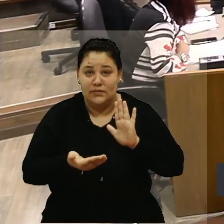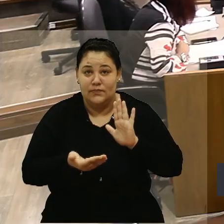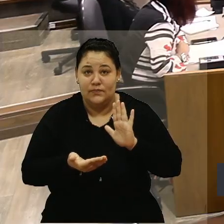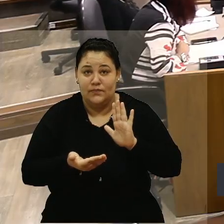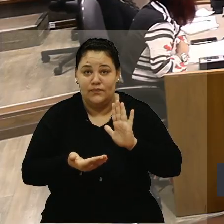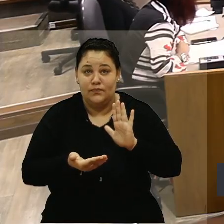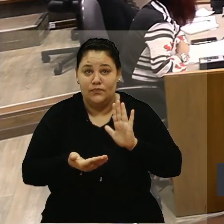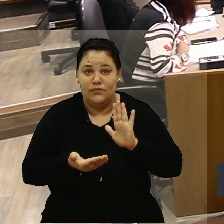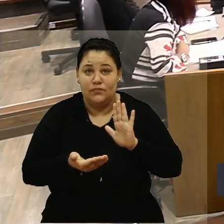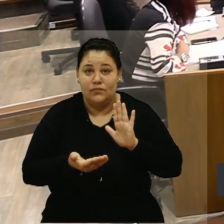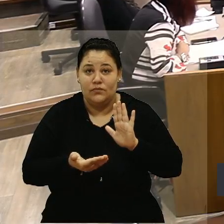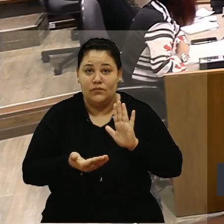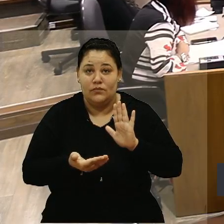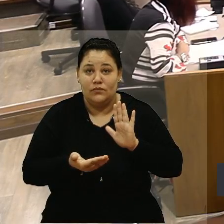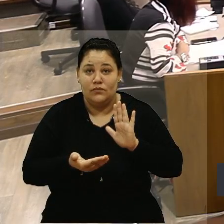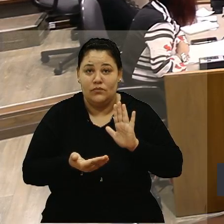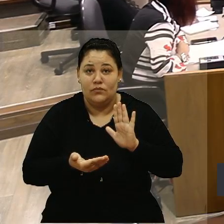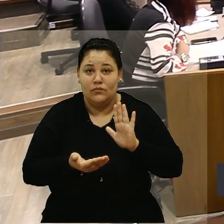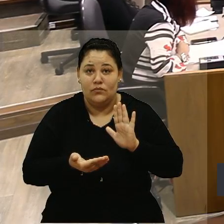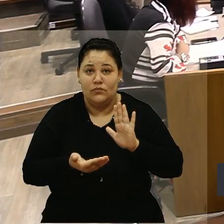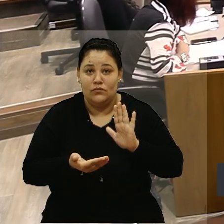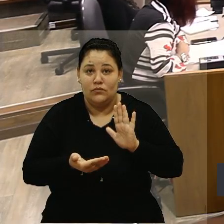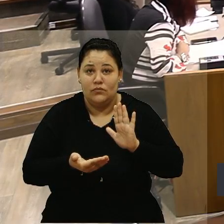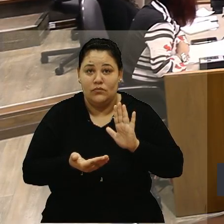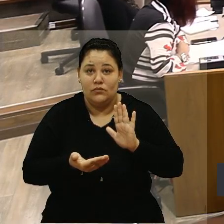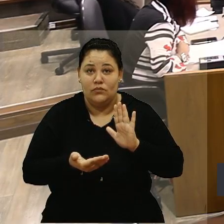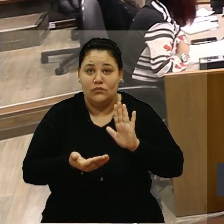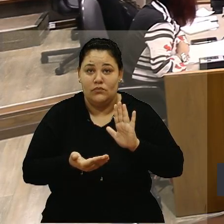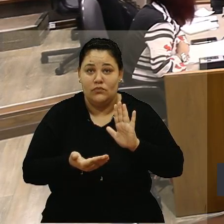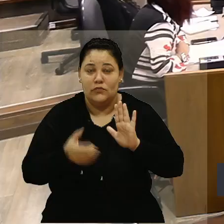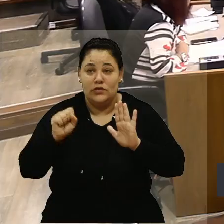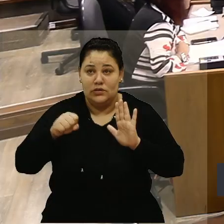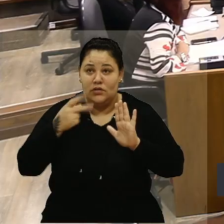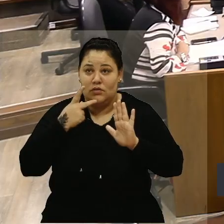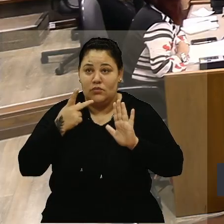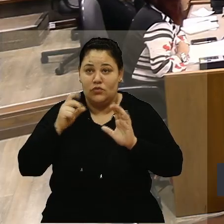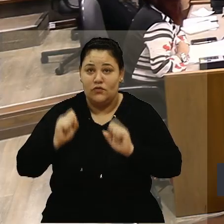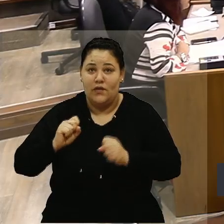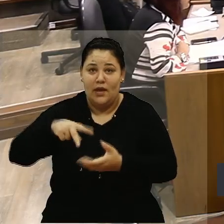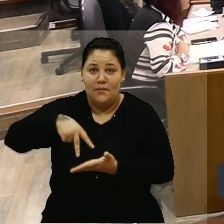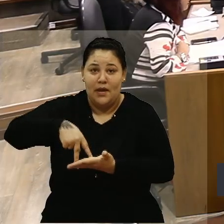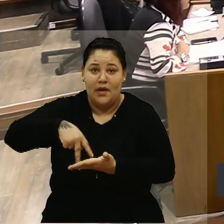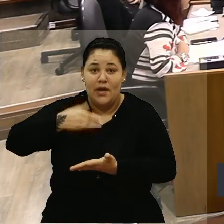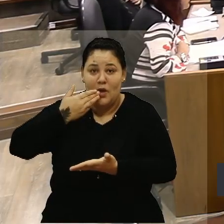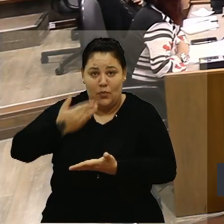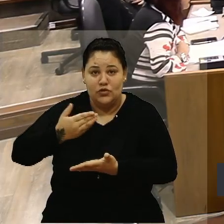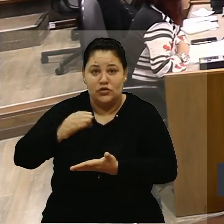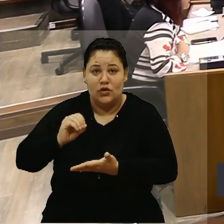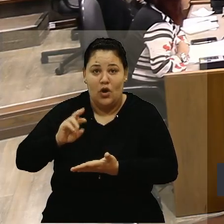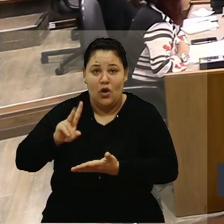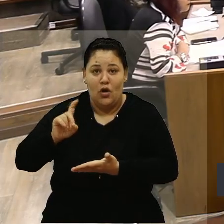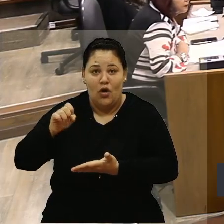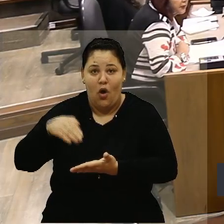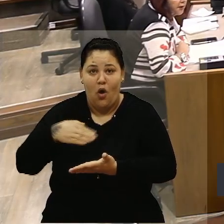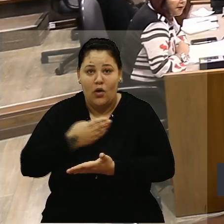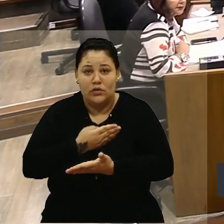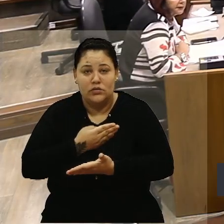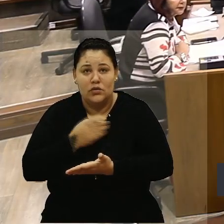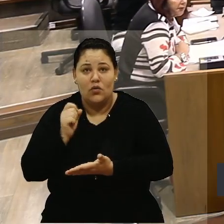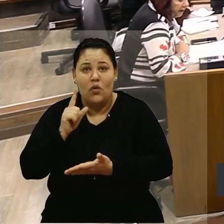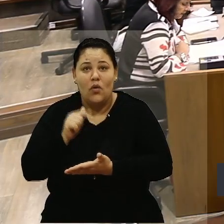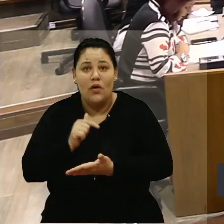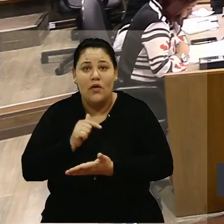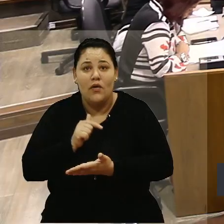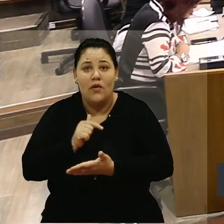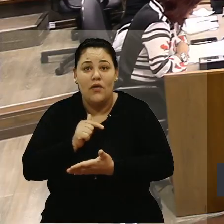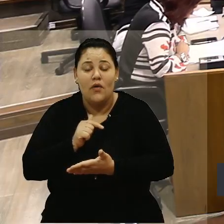Não. Eu estou na questão de ordem, posso falar de pé? Sim. Eu pedi questão de ordem também. Segue. Qual a questão de ordem? A questão